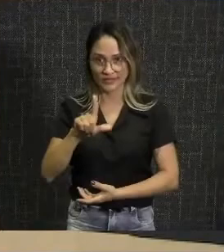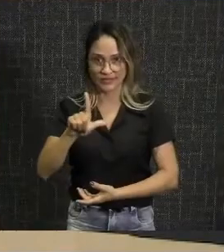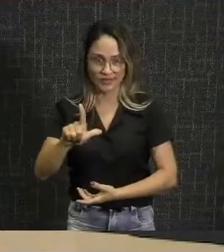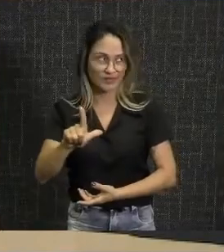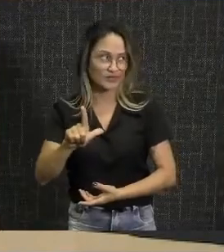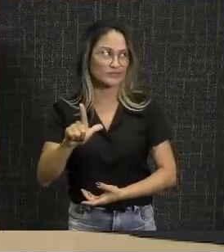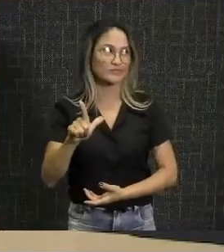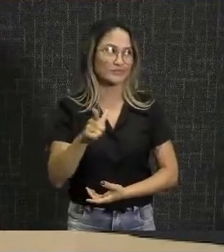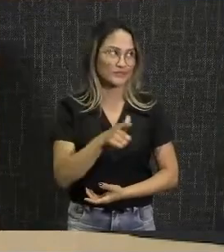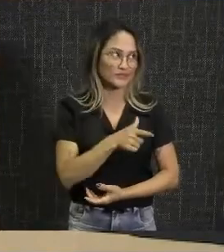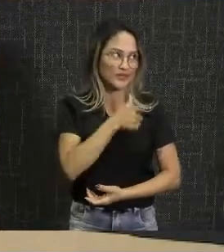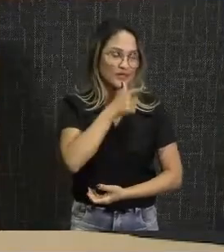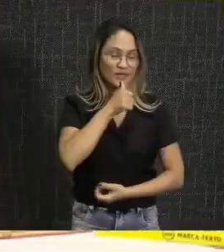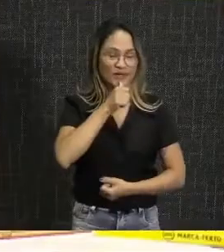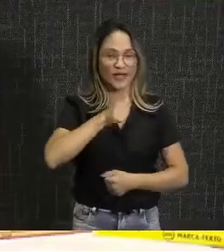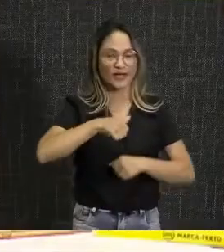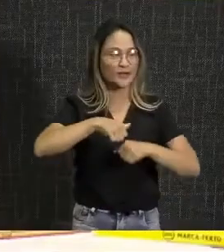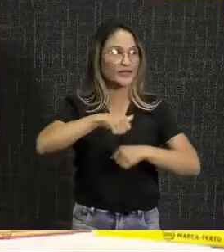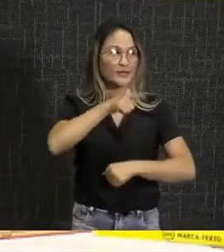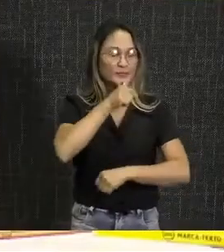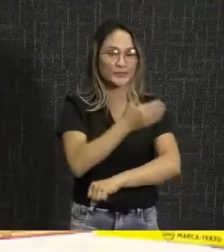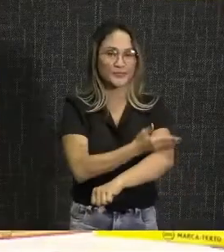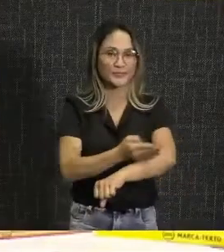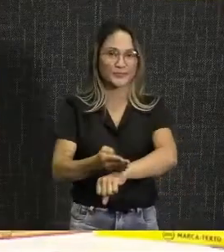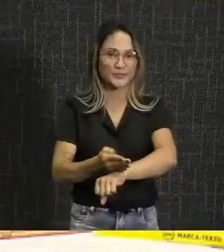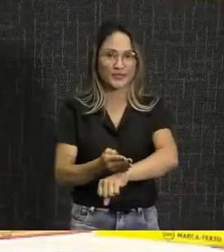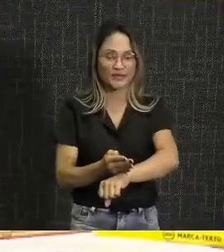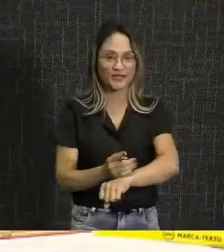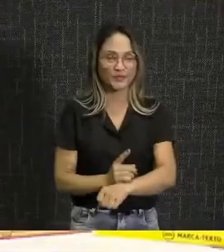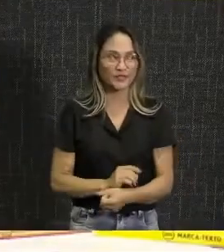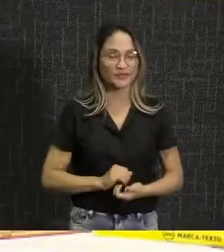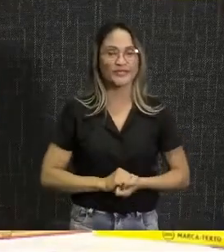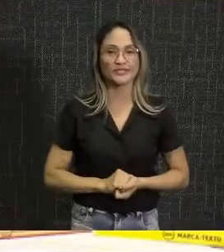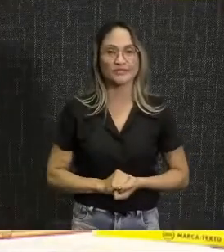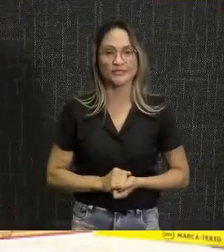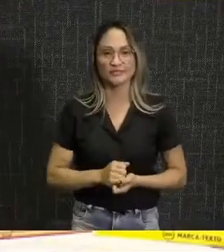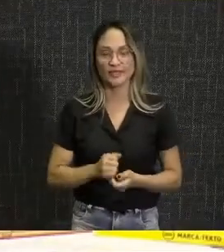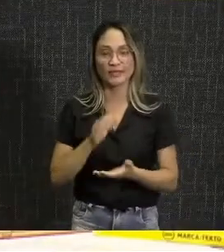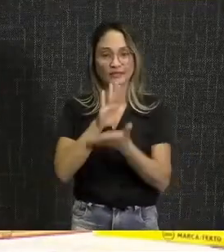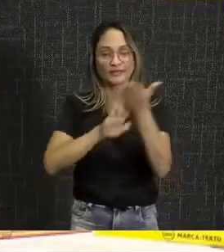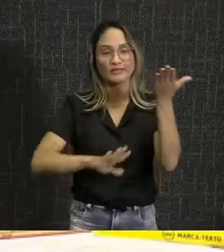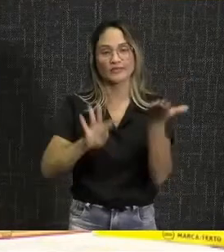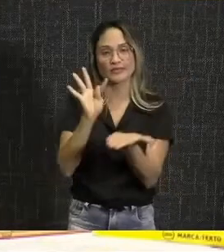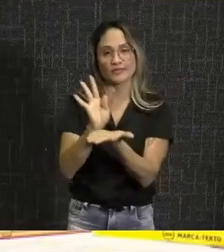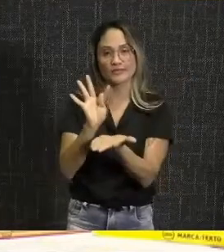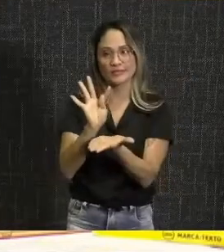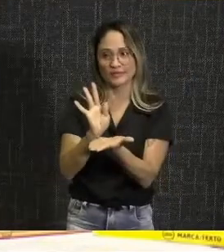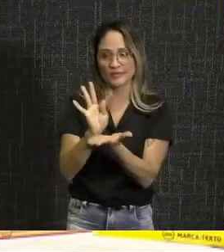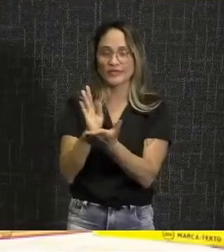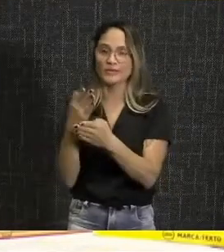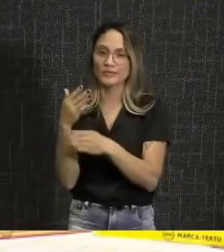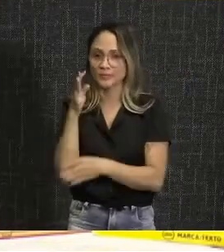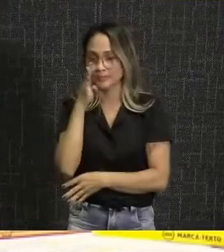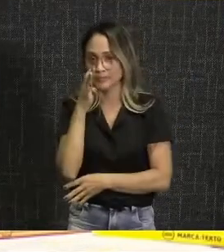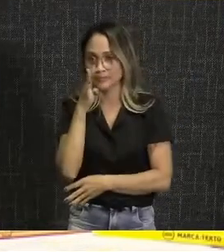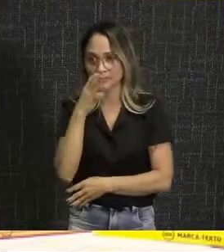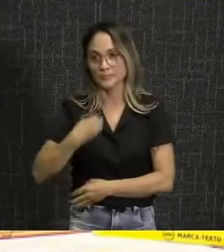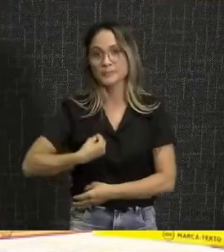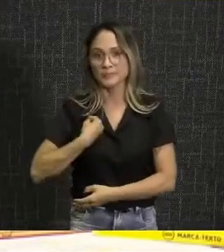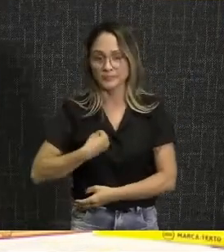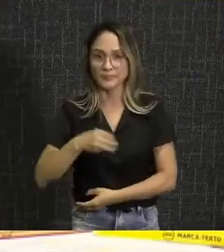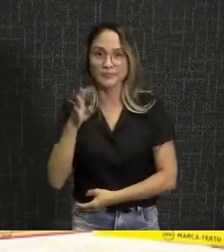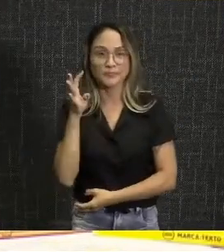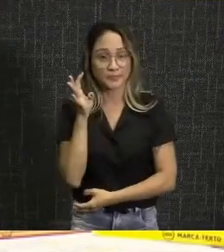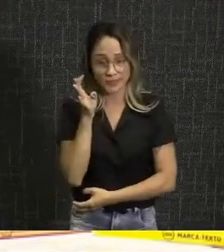Branca, as pessoas também que tradicionalmente vinham, viajavam para Teresina para acompanhar as palestras presencialmente, agora estão acompanhando